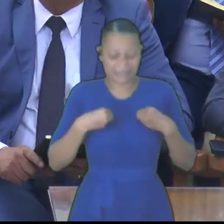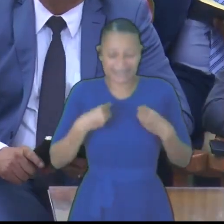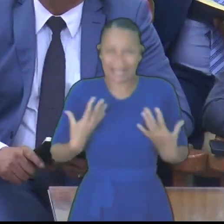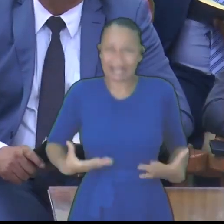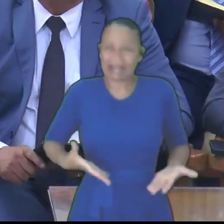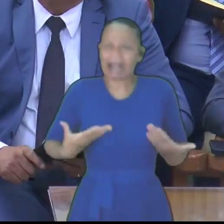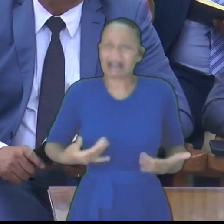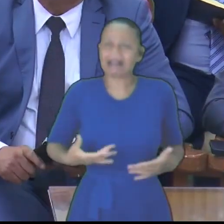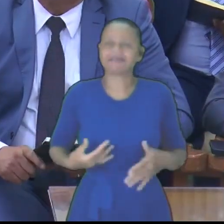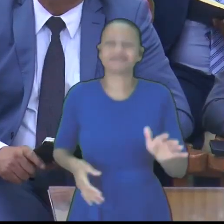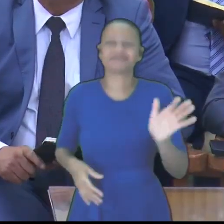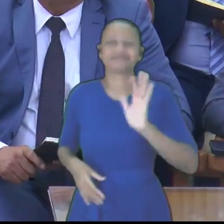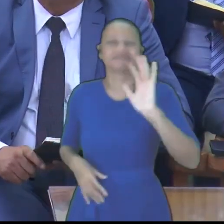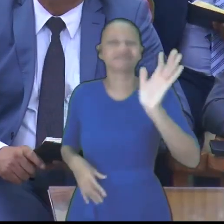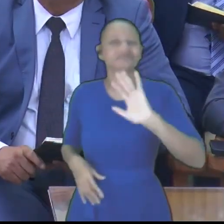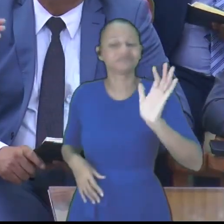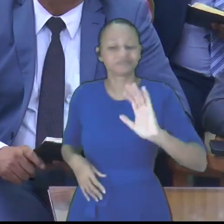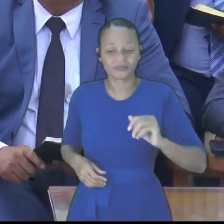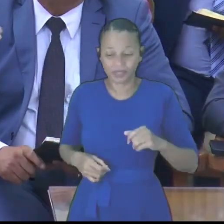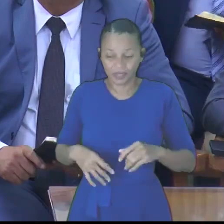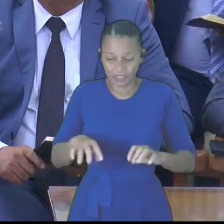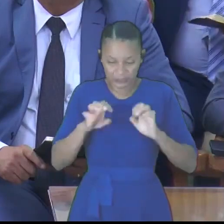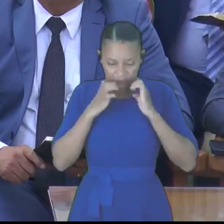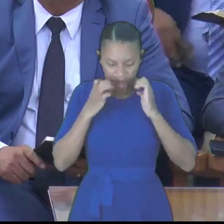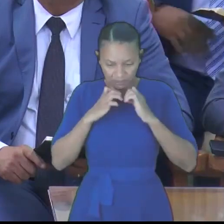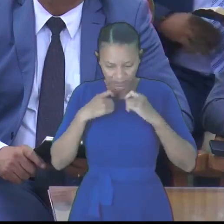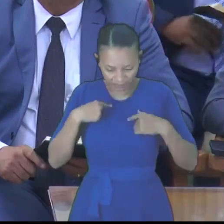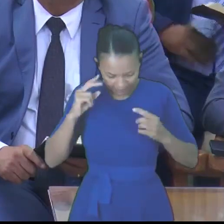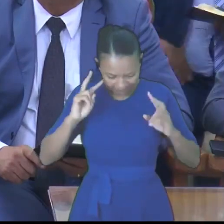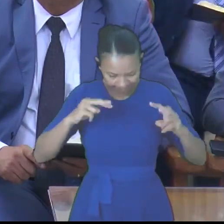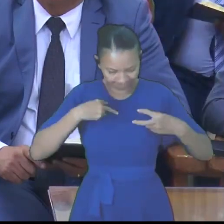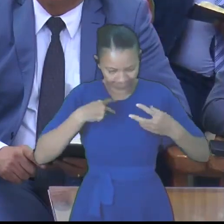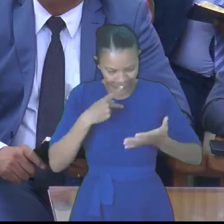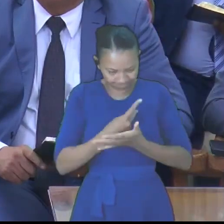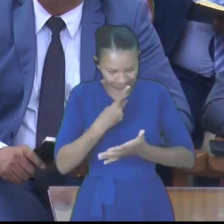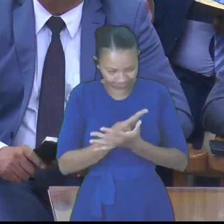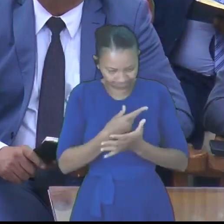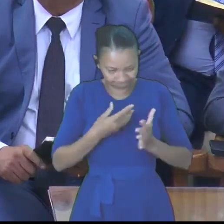não. O Evangelho é para nos confrontar.